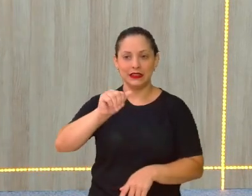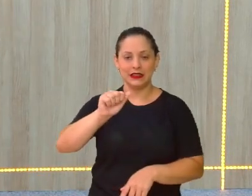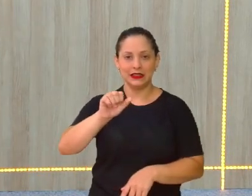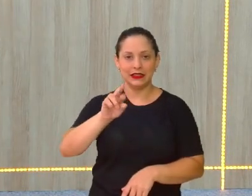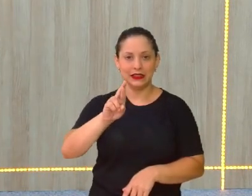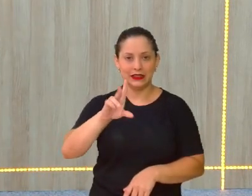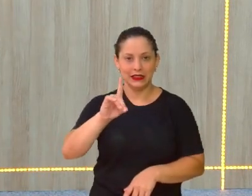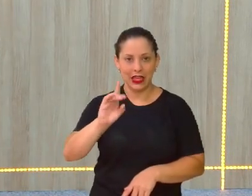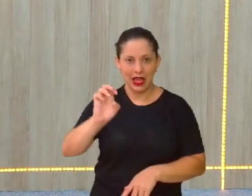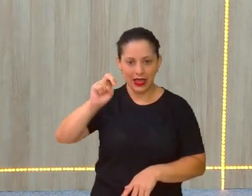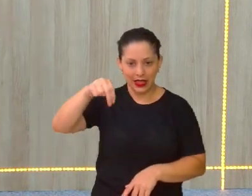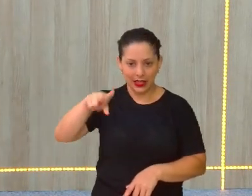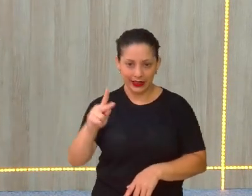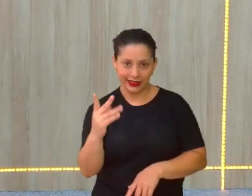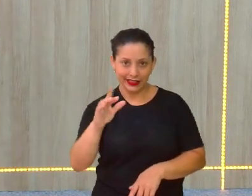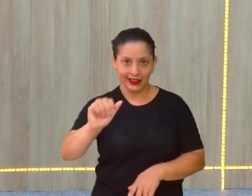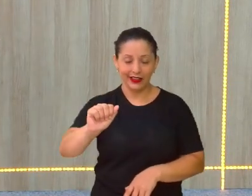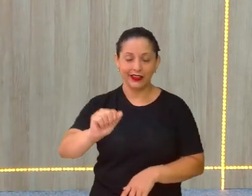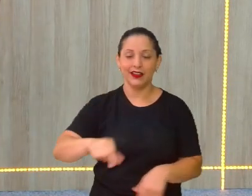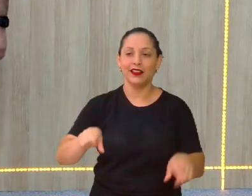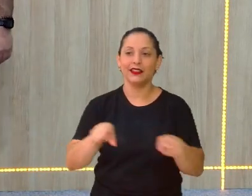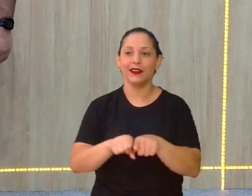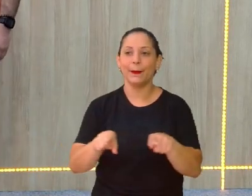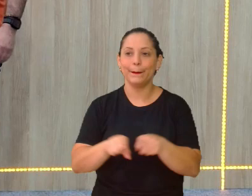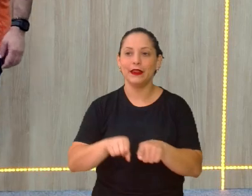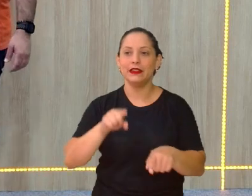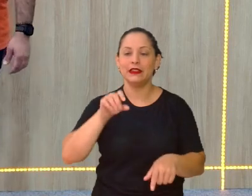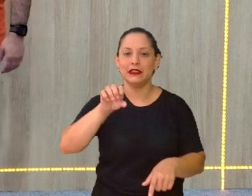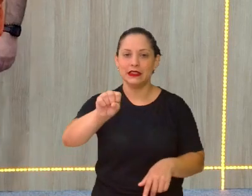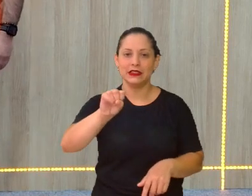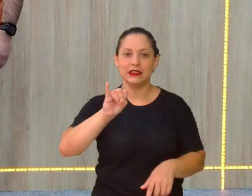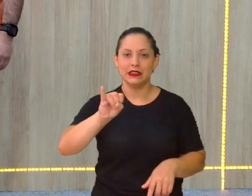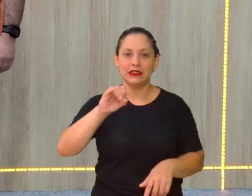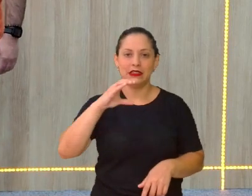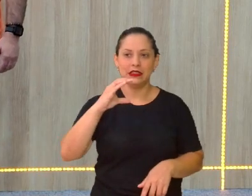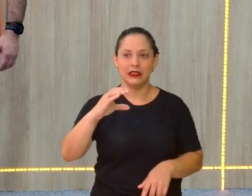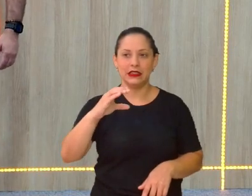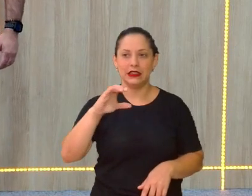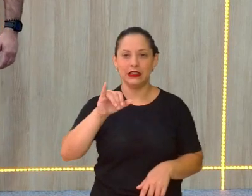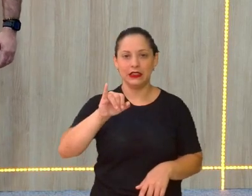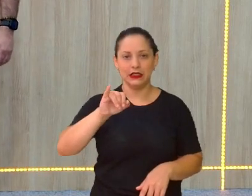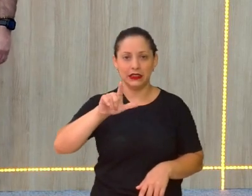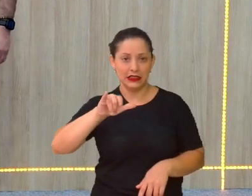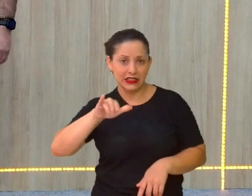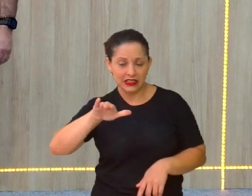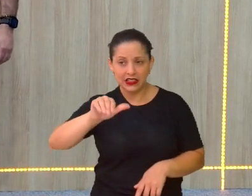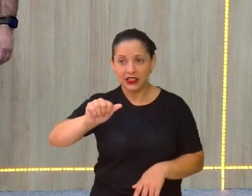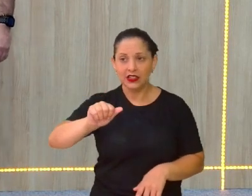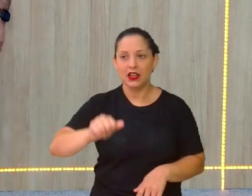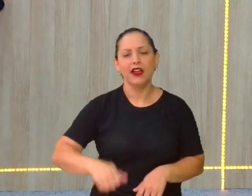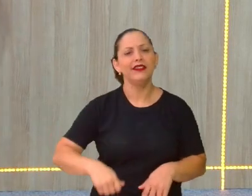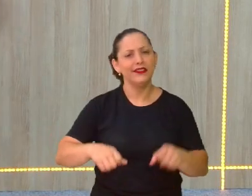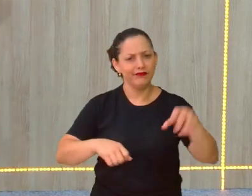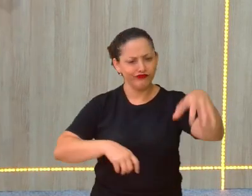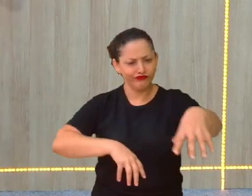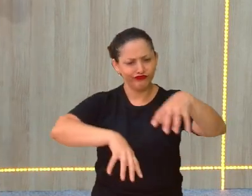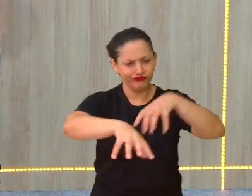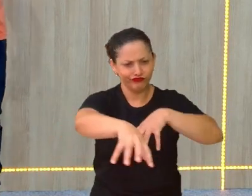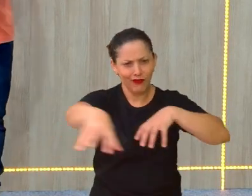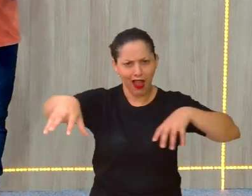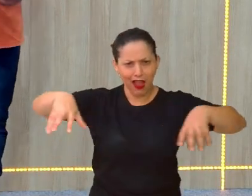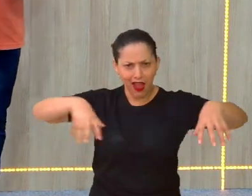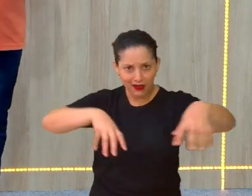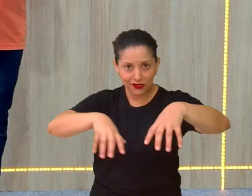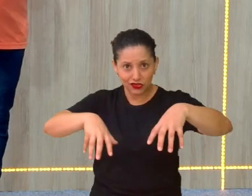Mais para cá, Sardenha, Córcega. Então, nesse sentido, essa região